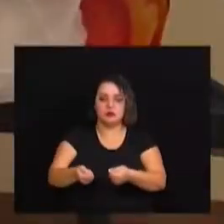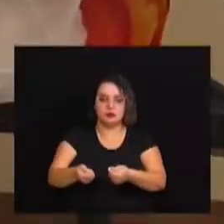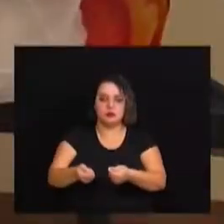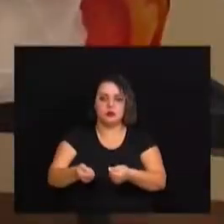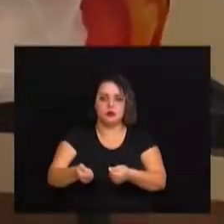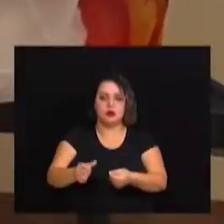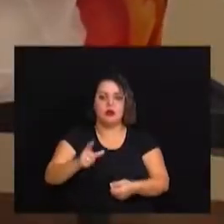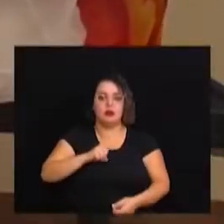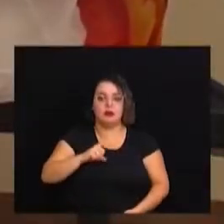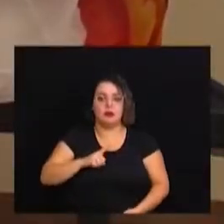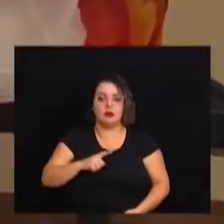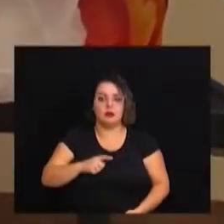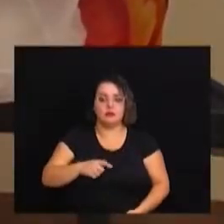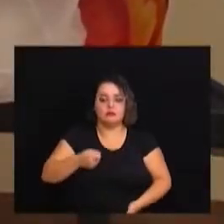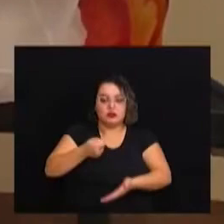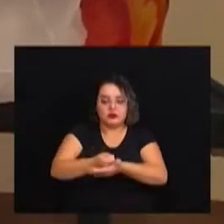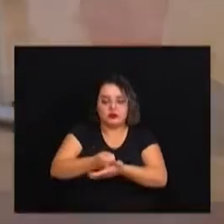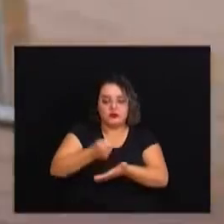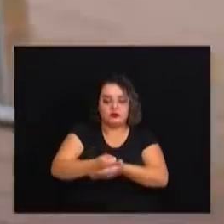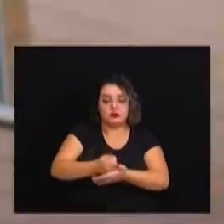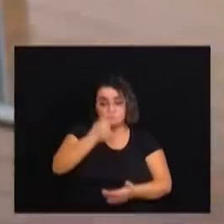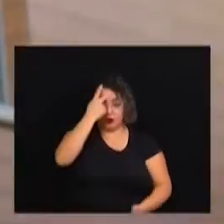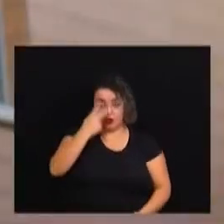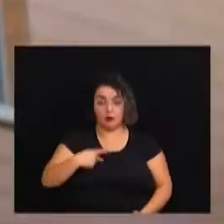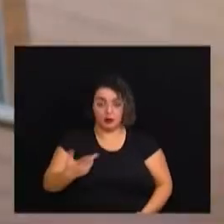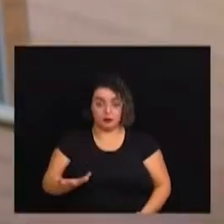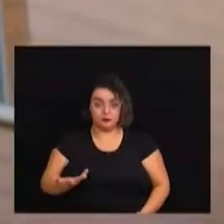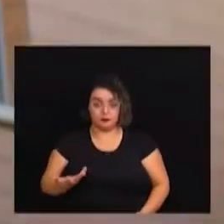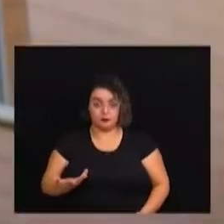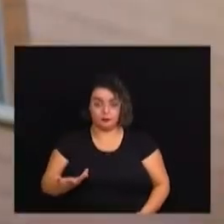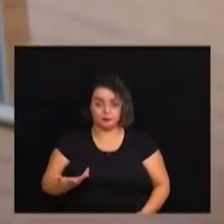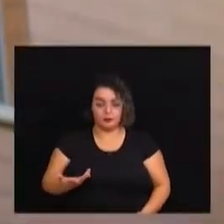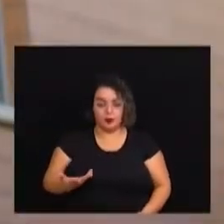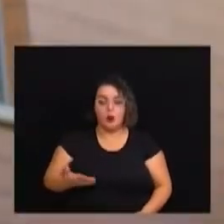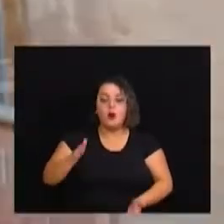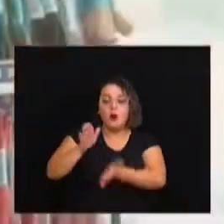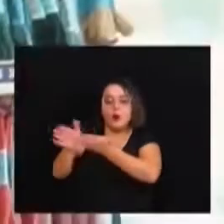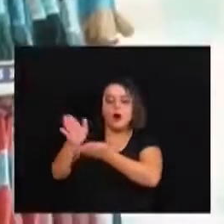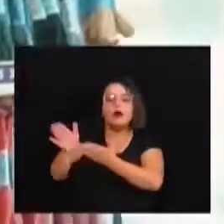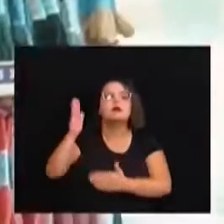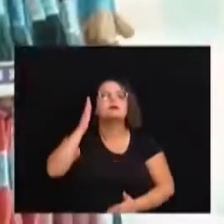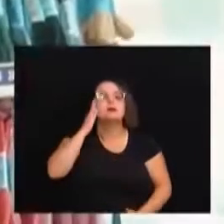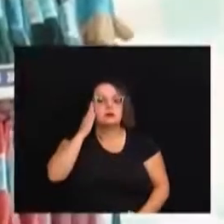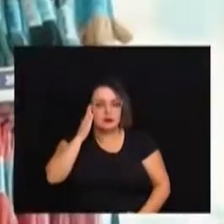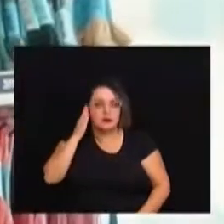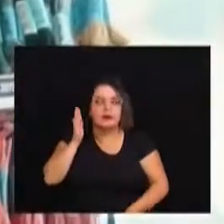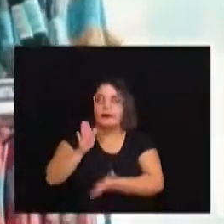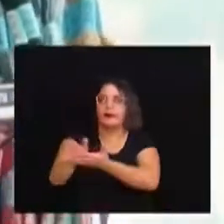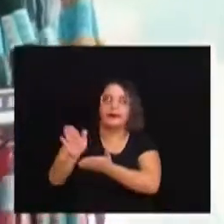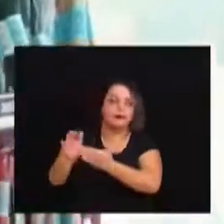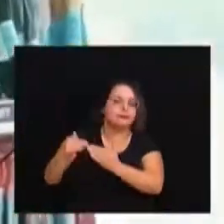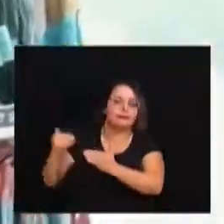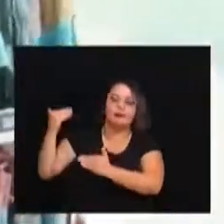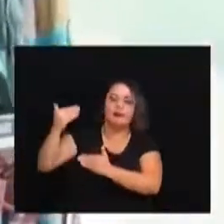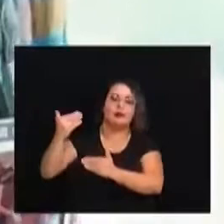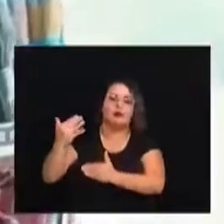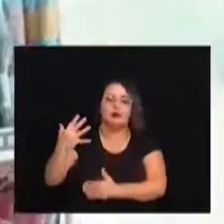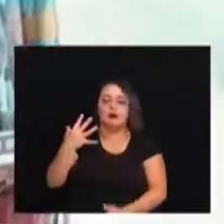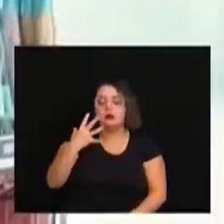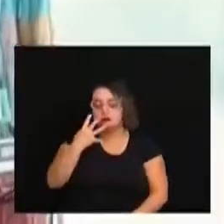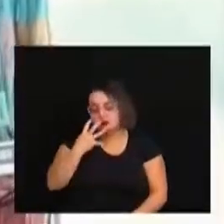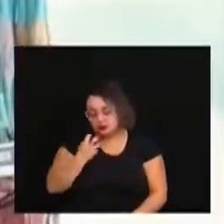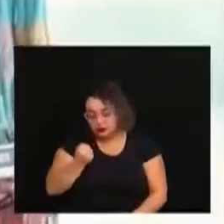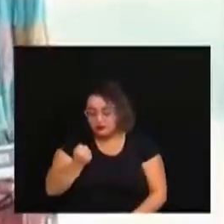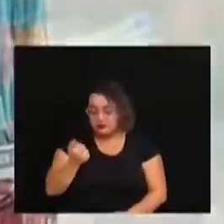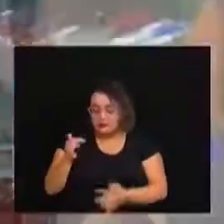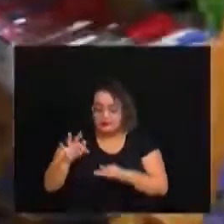tá? Existe uma autocobrança muito grande. Então, assim, o gastador, ele sabe que ele gasta além da conta. E ele se frustra no final do